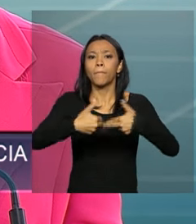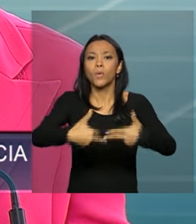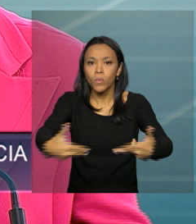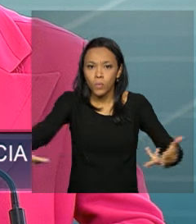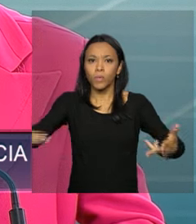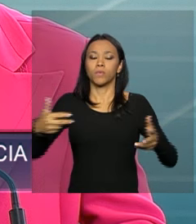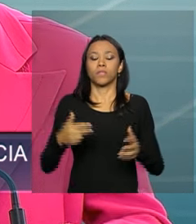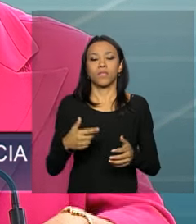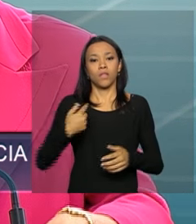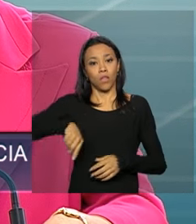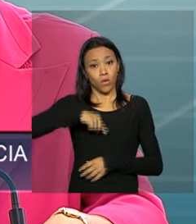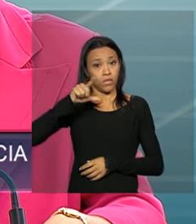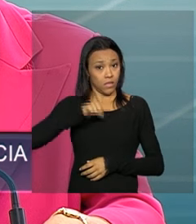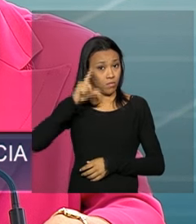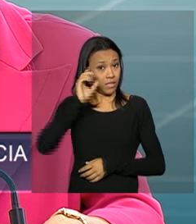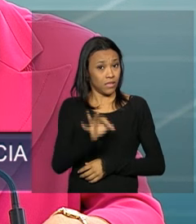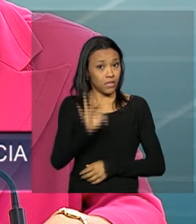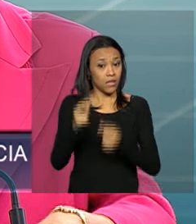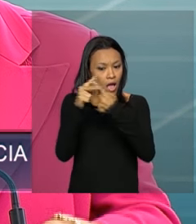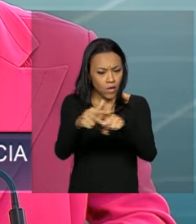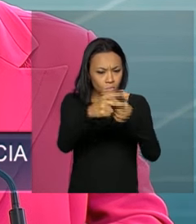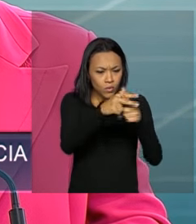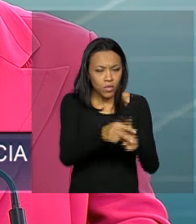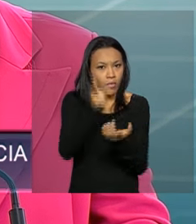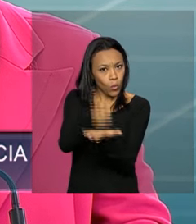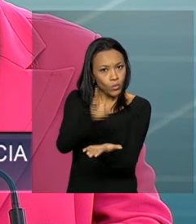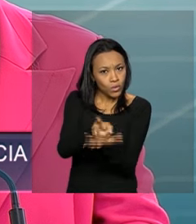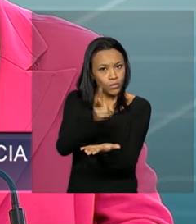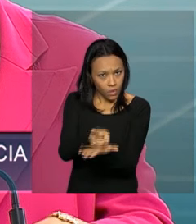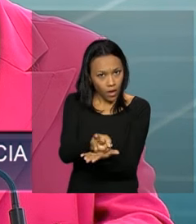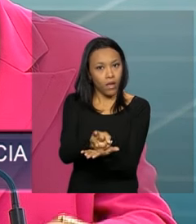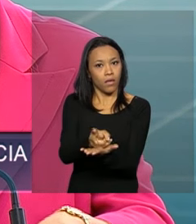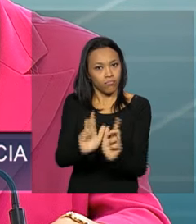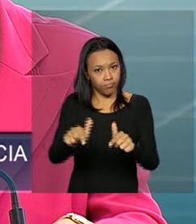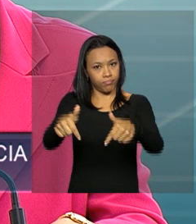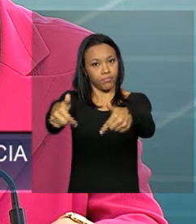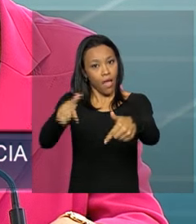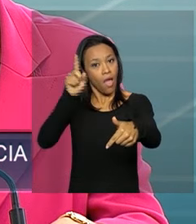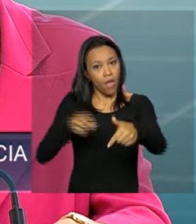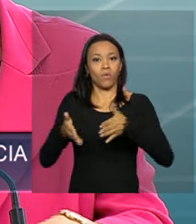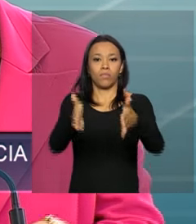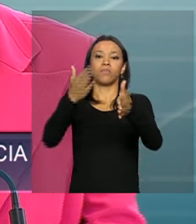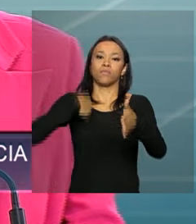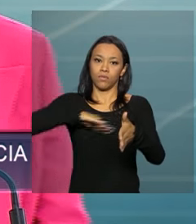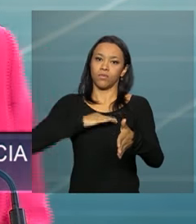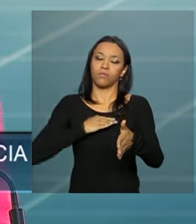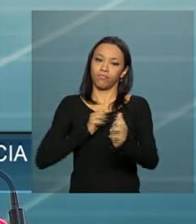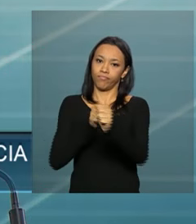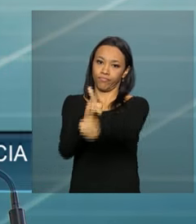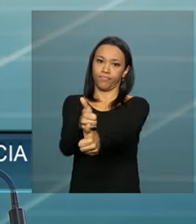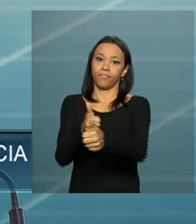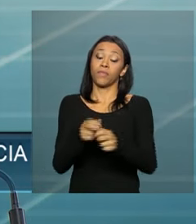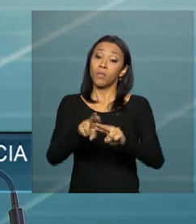que ajustar para preservar é o caminho do que nós estamos trilhando. Por isso,